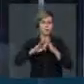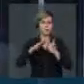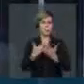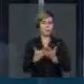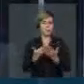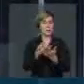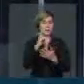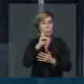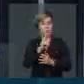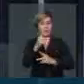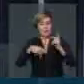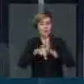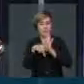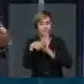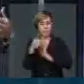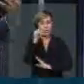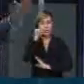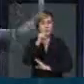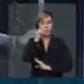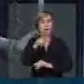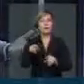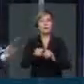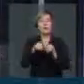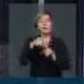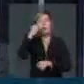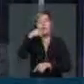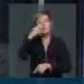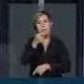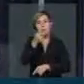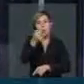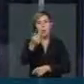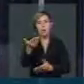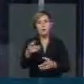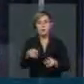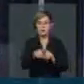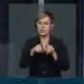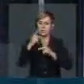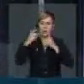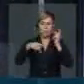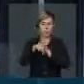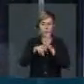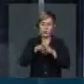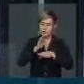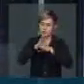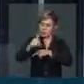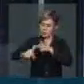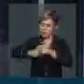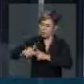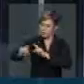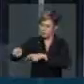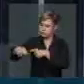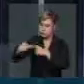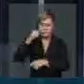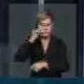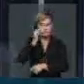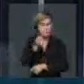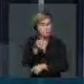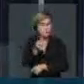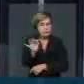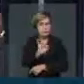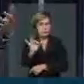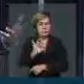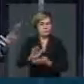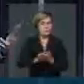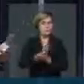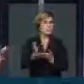as políticas voltadas para as nossas mulheres também são pouquíssimas. As políticas voltadas para os nossos trabalhadores rurais quase não têm.